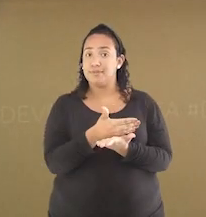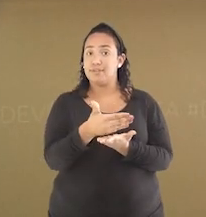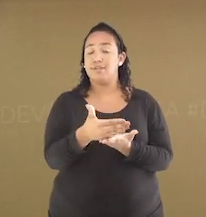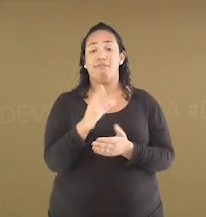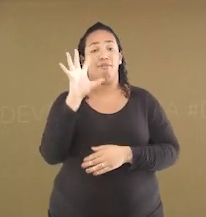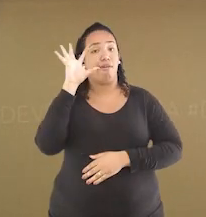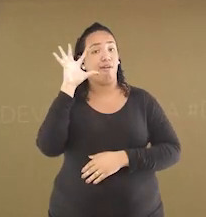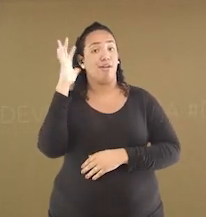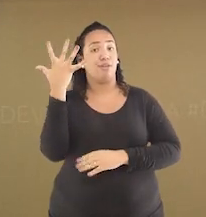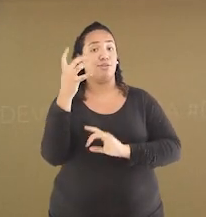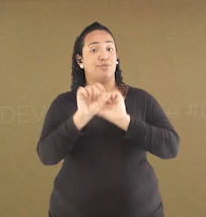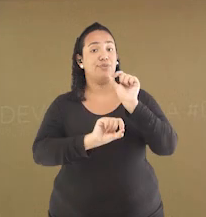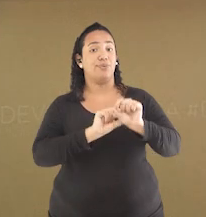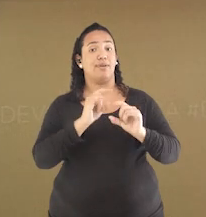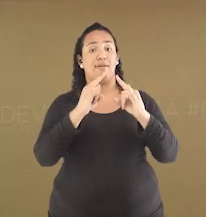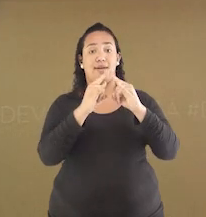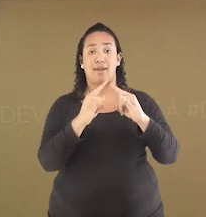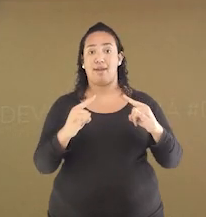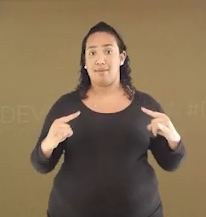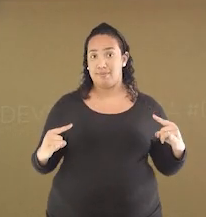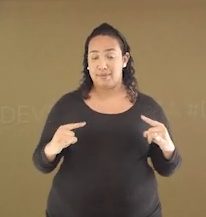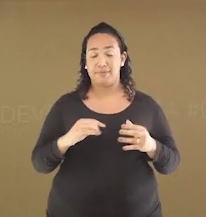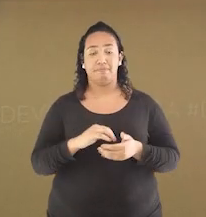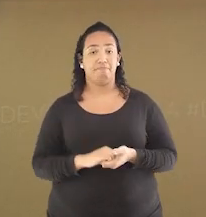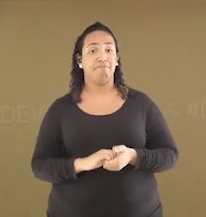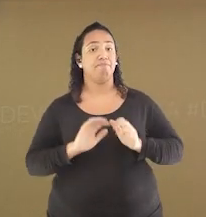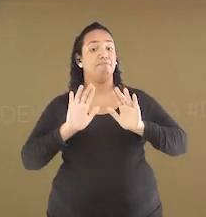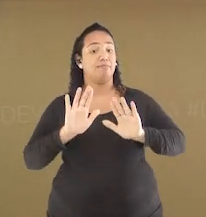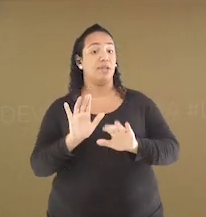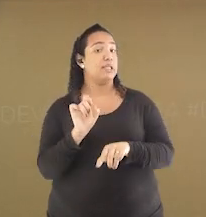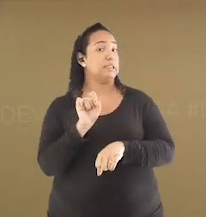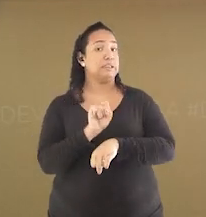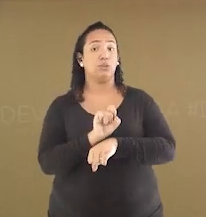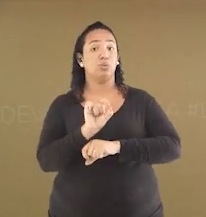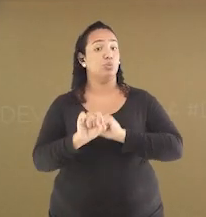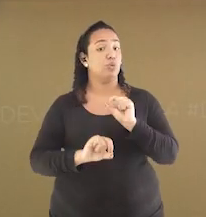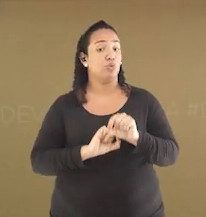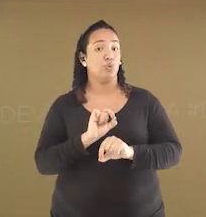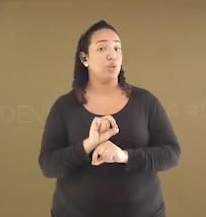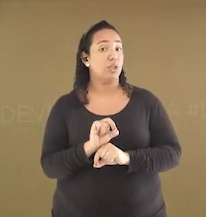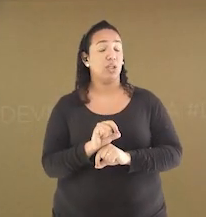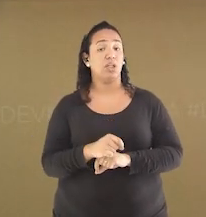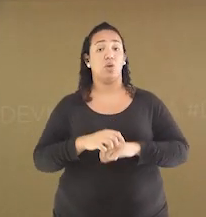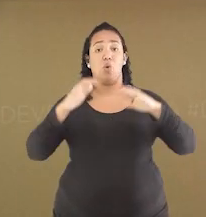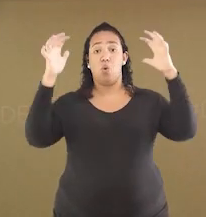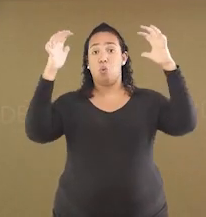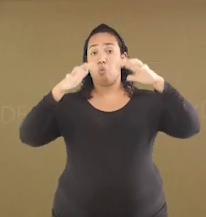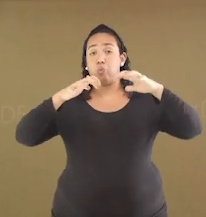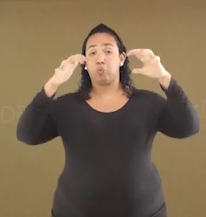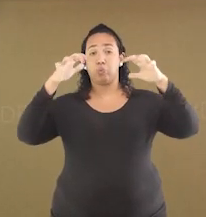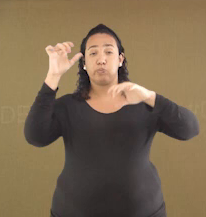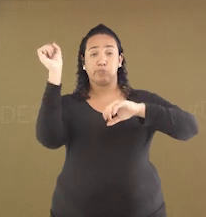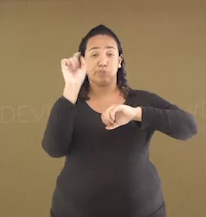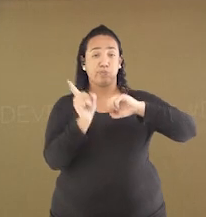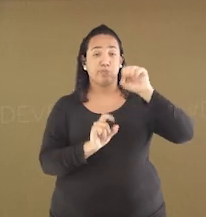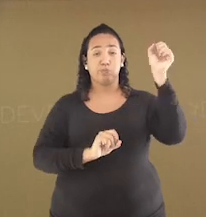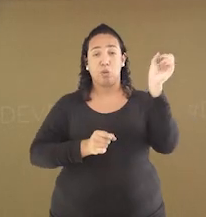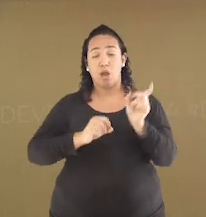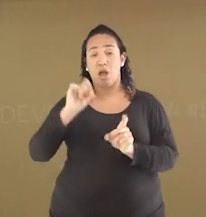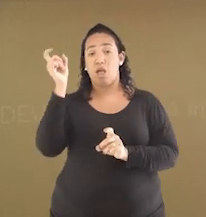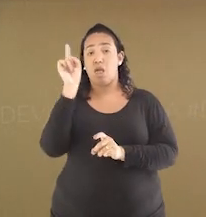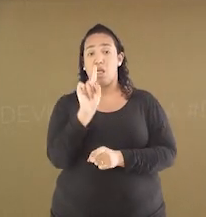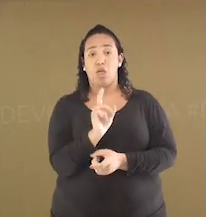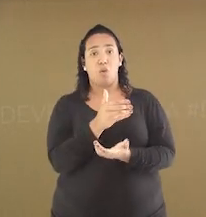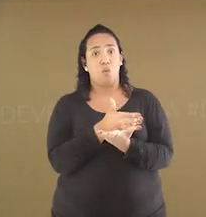resolveram acampar. O que não esperavam é que uma grande tempestade iria se aproximar e